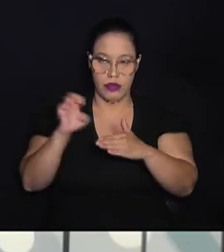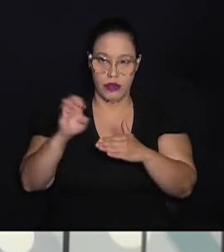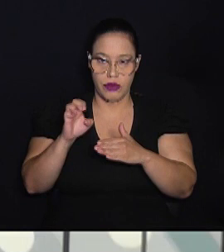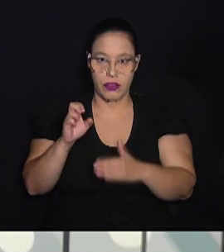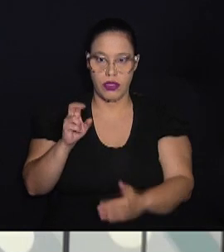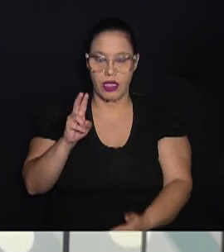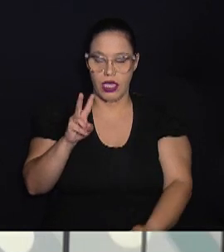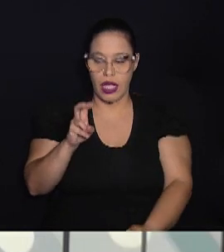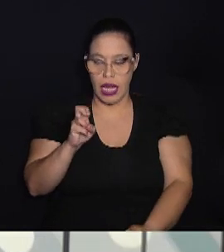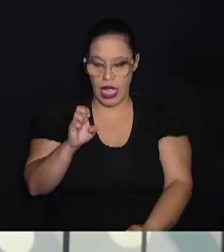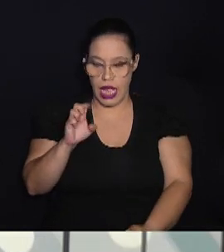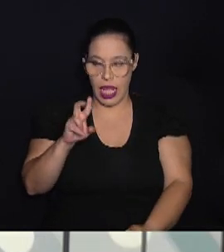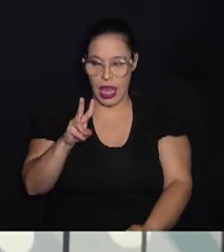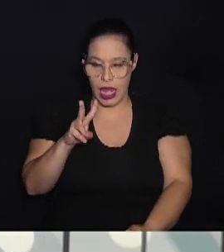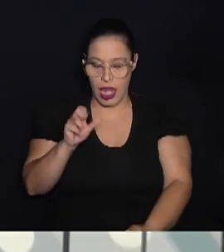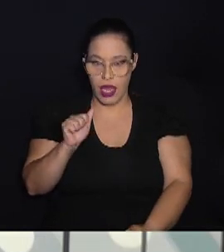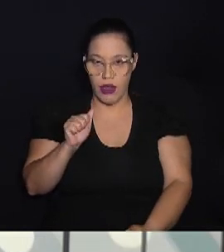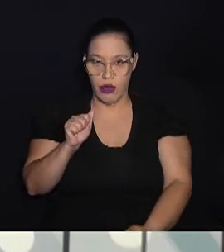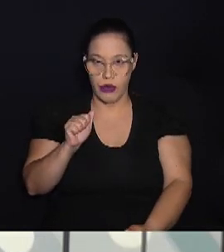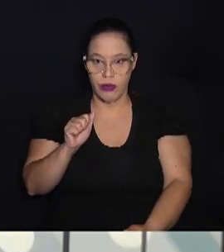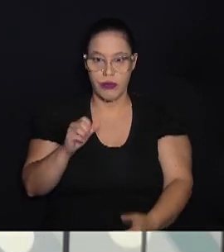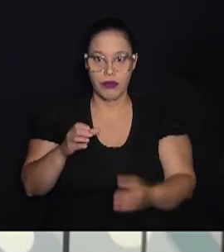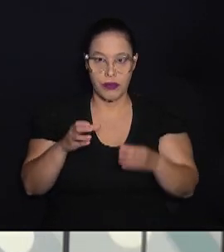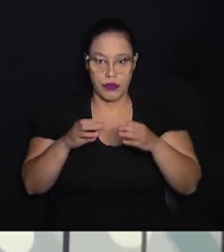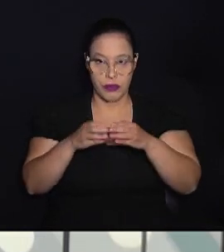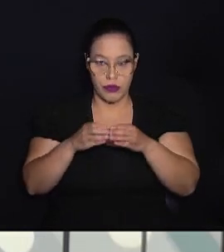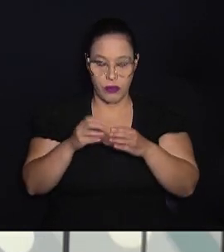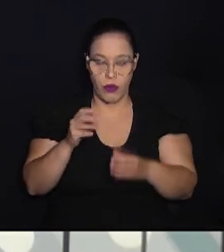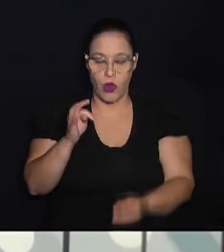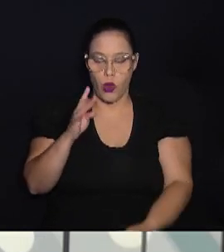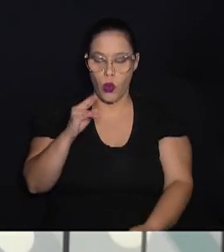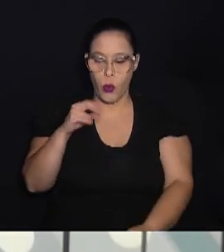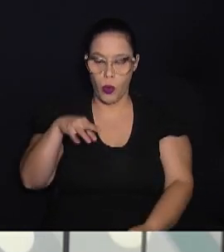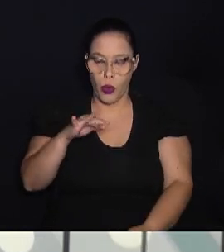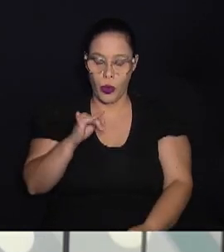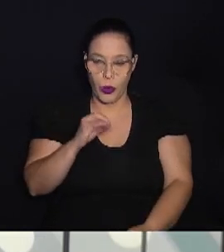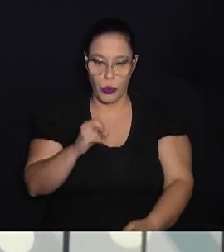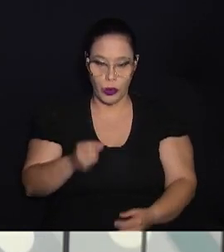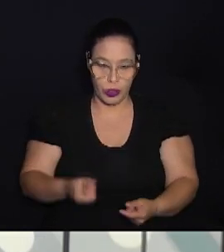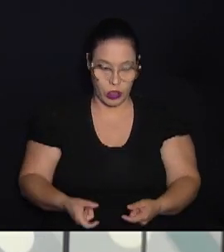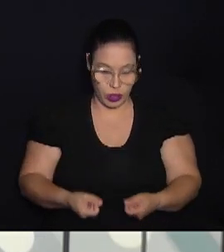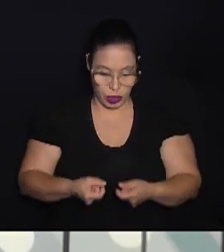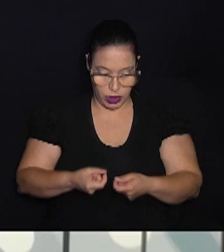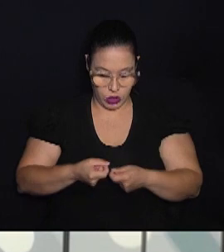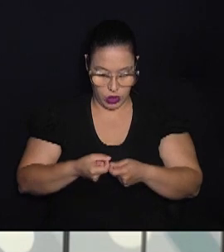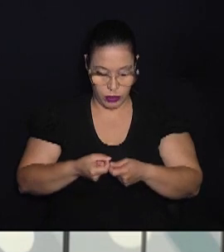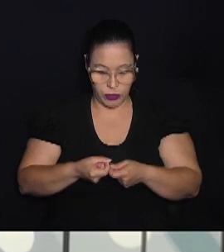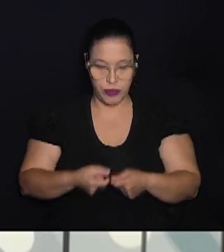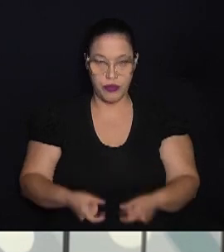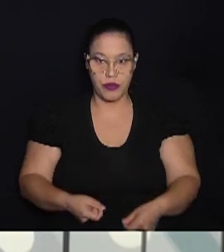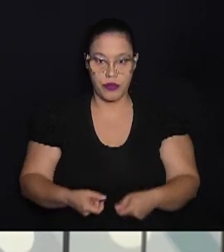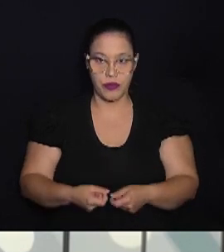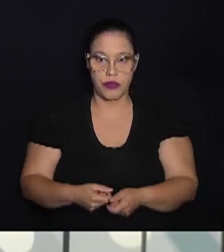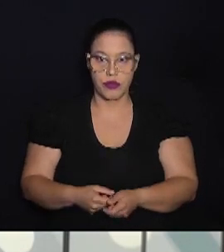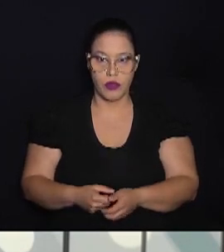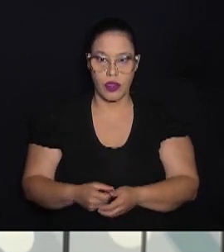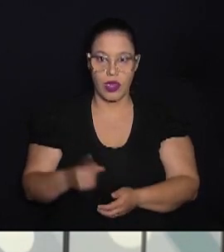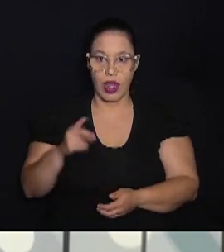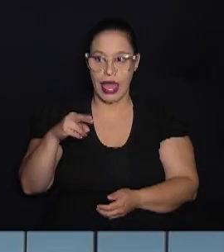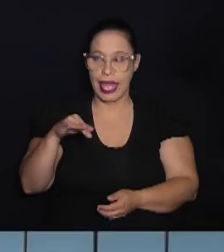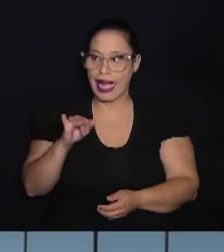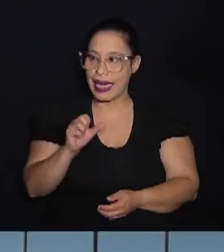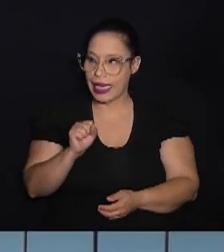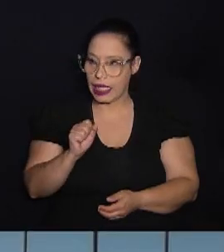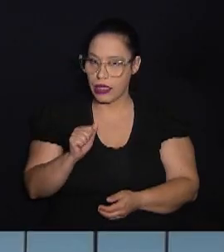EVA, Grupo Brasileiro de Tumores Ginecológicos e titular da DASA